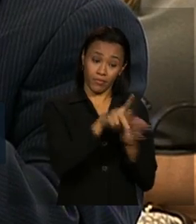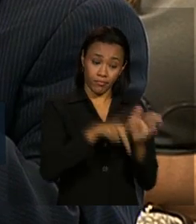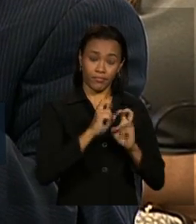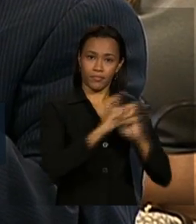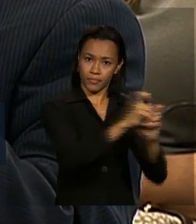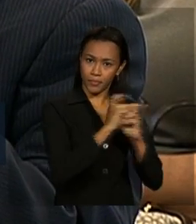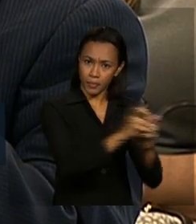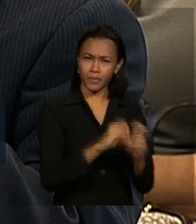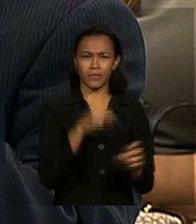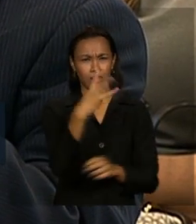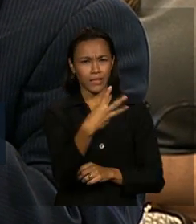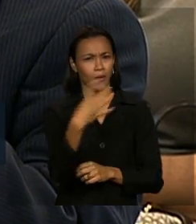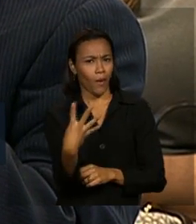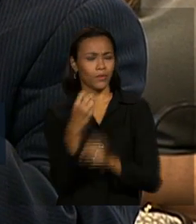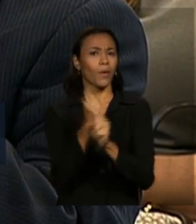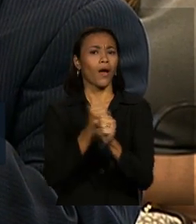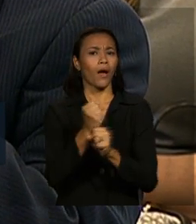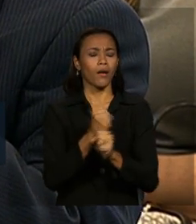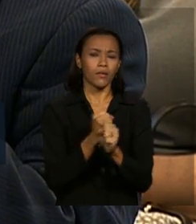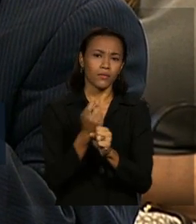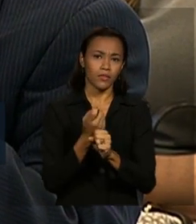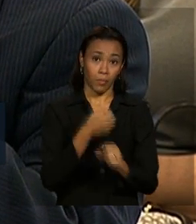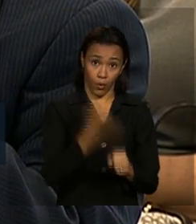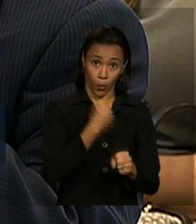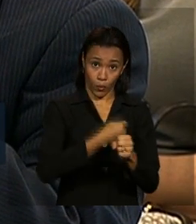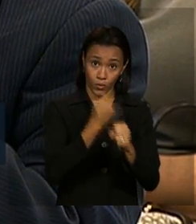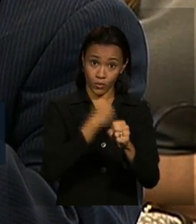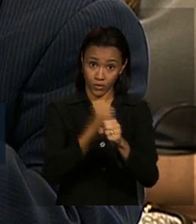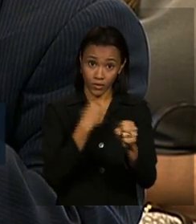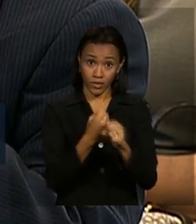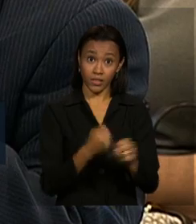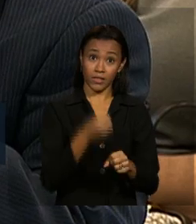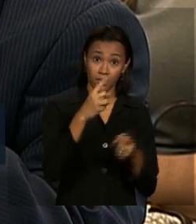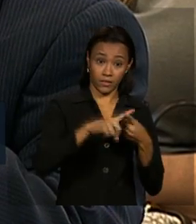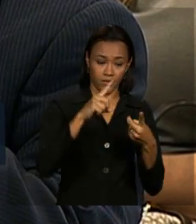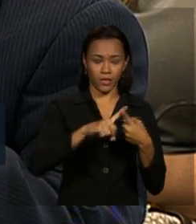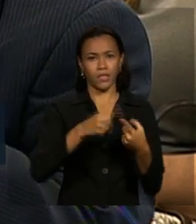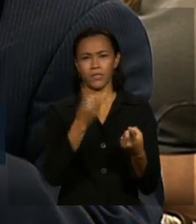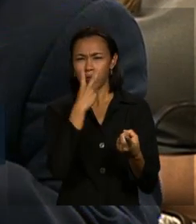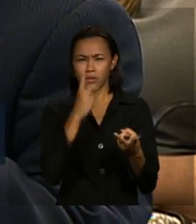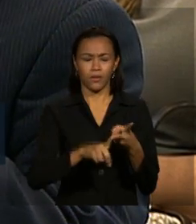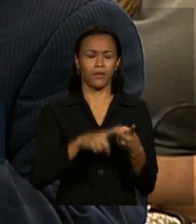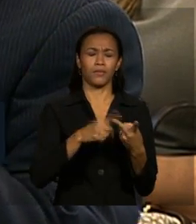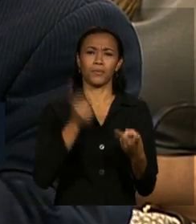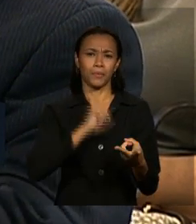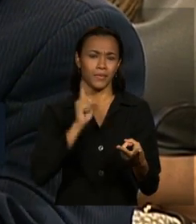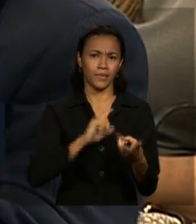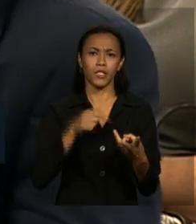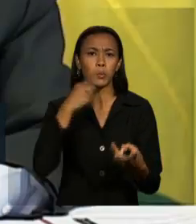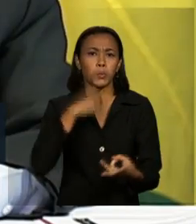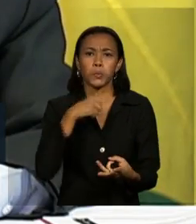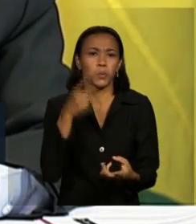aí há 3S 4 anos para fazer essas três eh rodovias Espírito Santo Minas e e e não